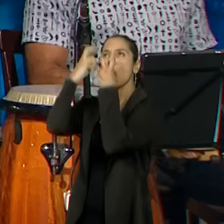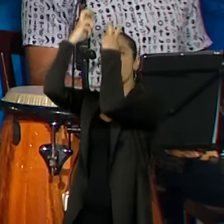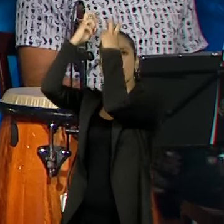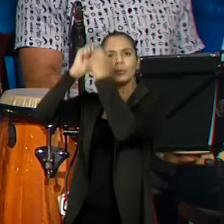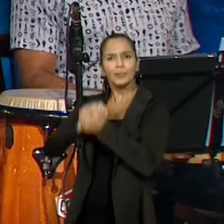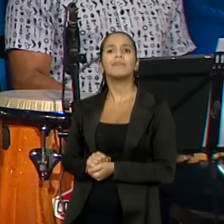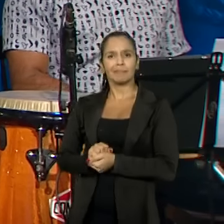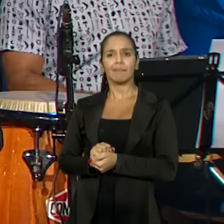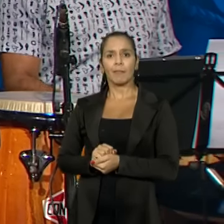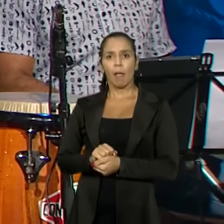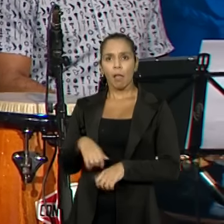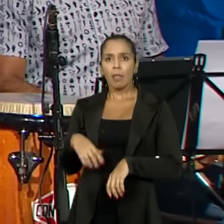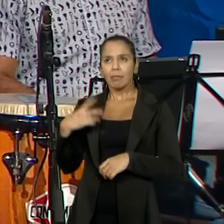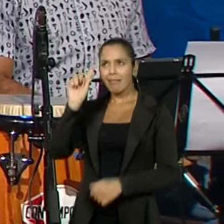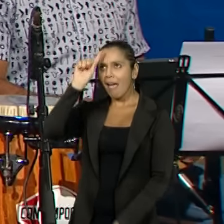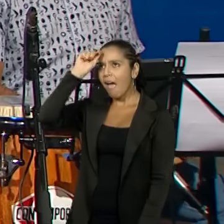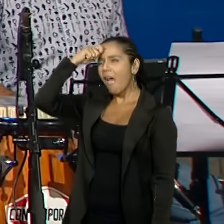cantou.